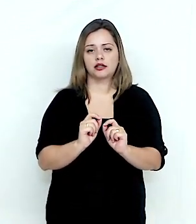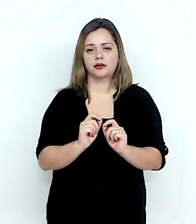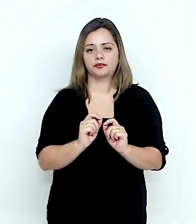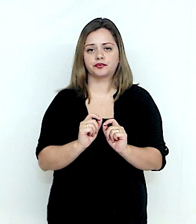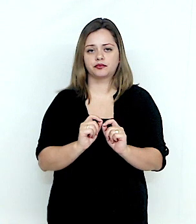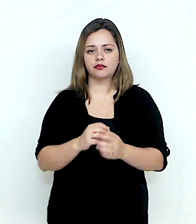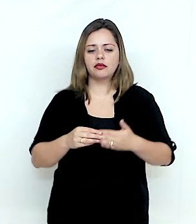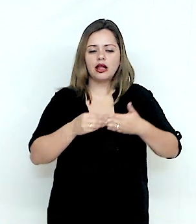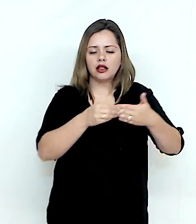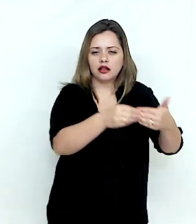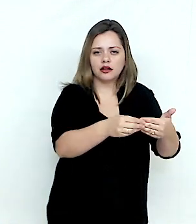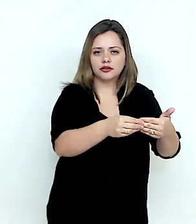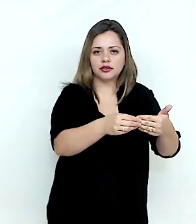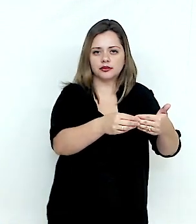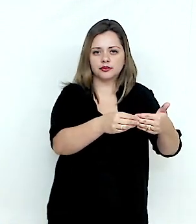que levam